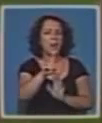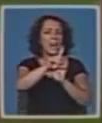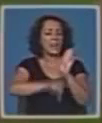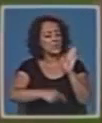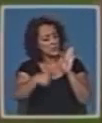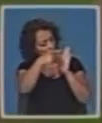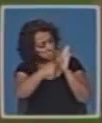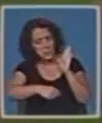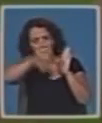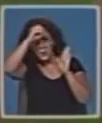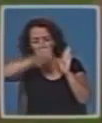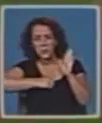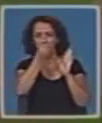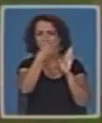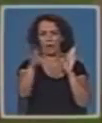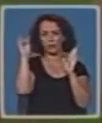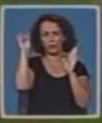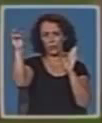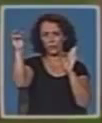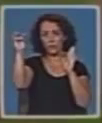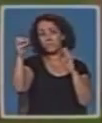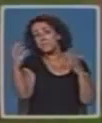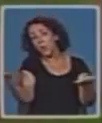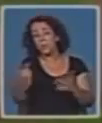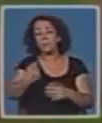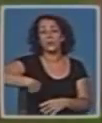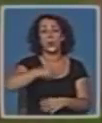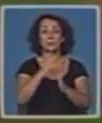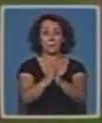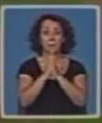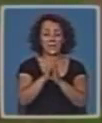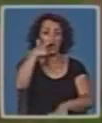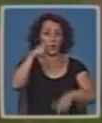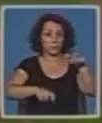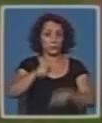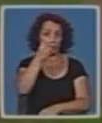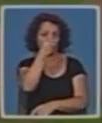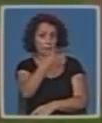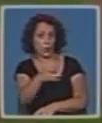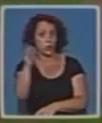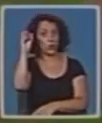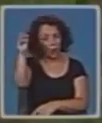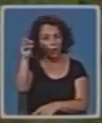Flores e Corvo. Assim sendo, entendemos e apelamos aos florentinos e corvinos que não votem PSD.